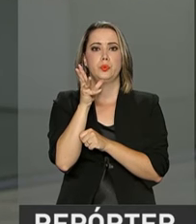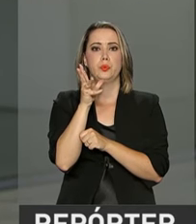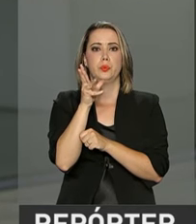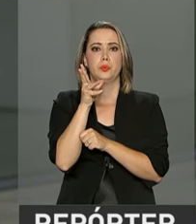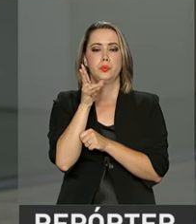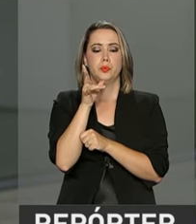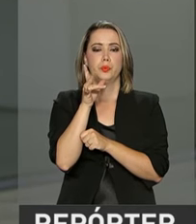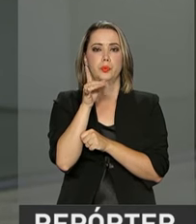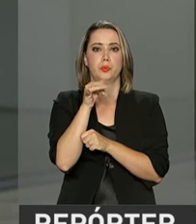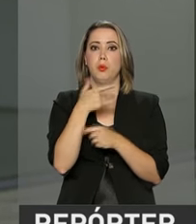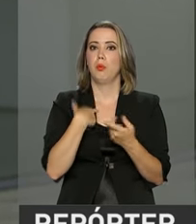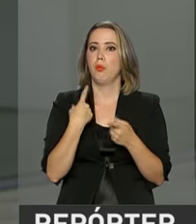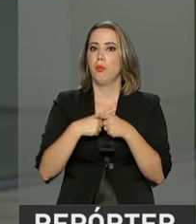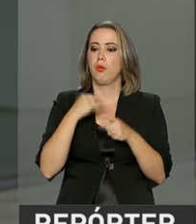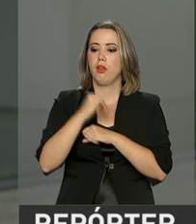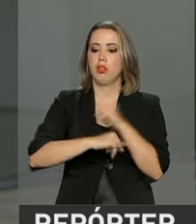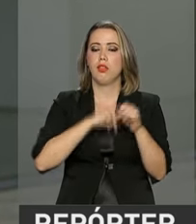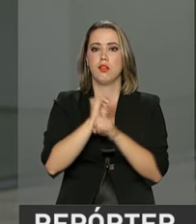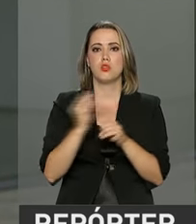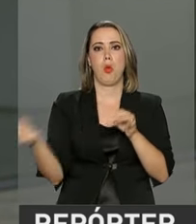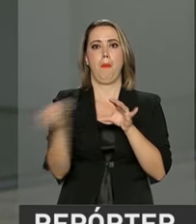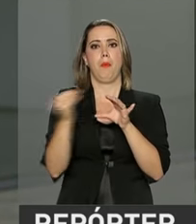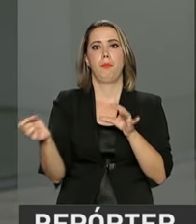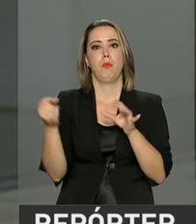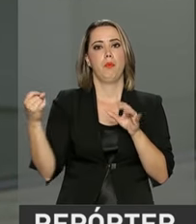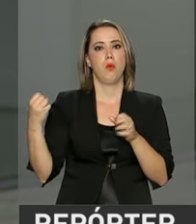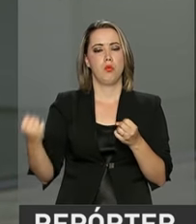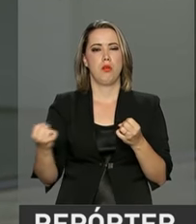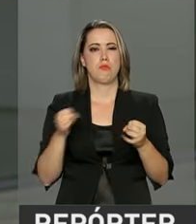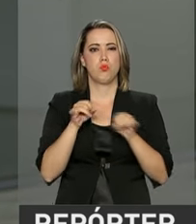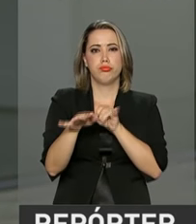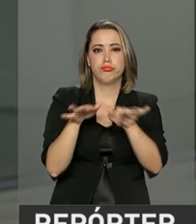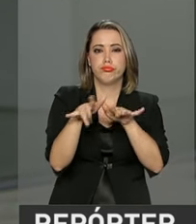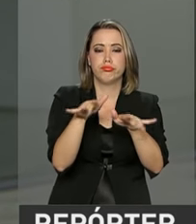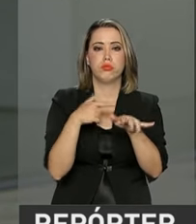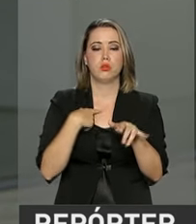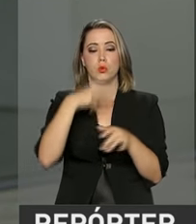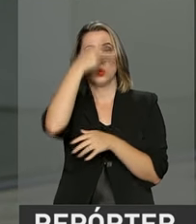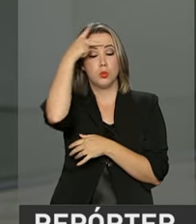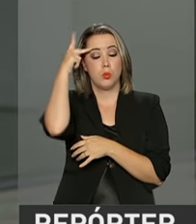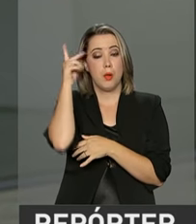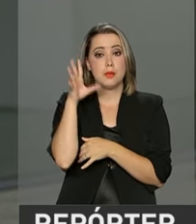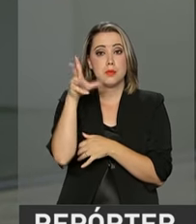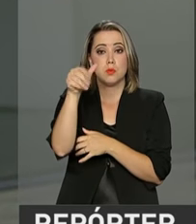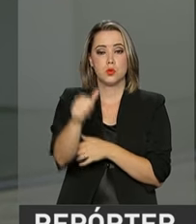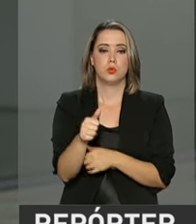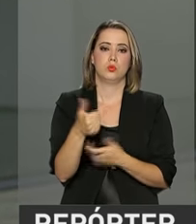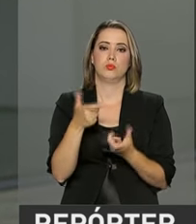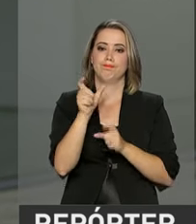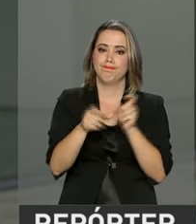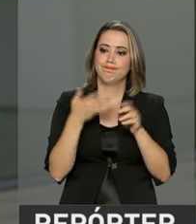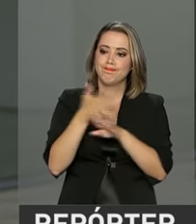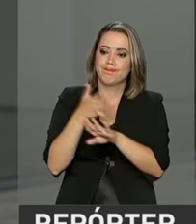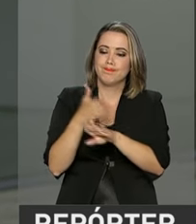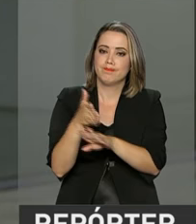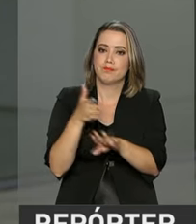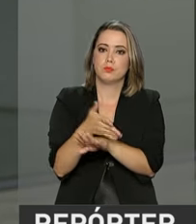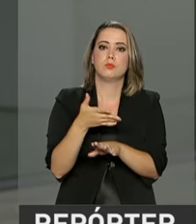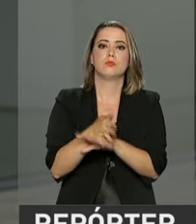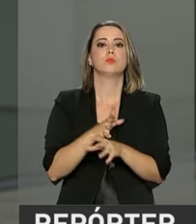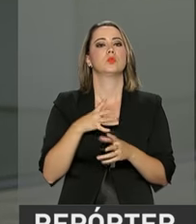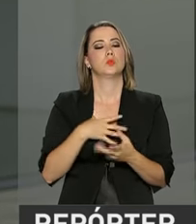ea pessoa o contribuinte não conseguir enviar a sua declaração do imposto de renda como você disse roberto prazo pra